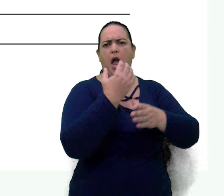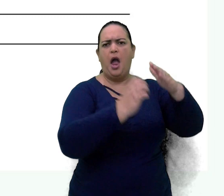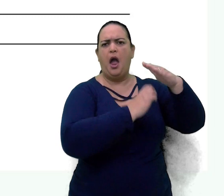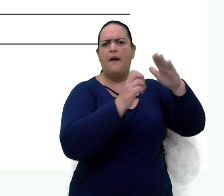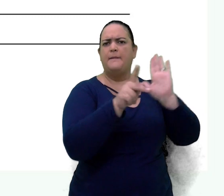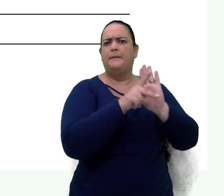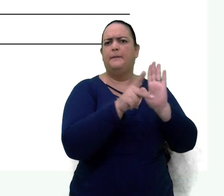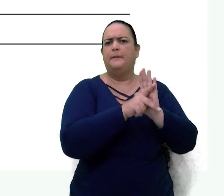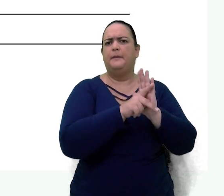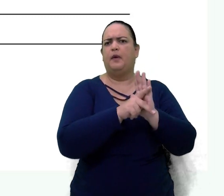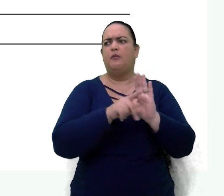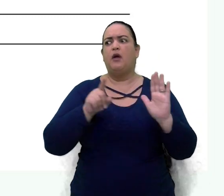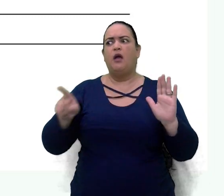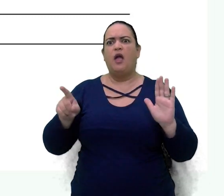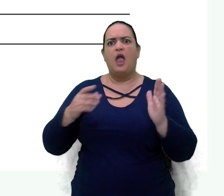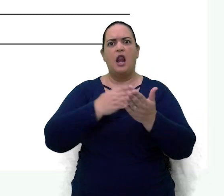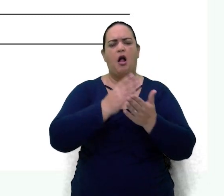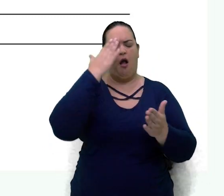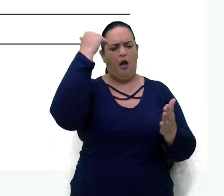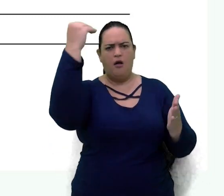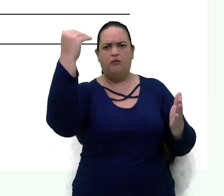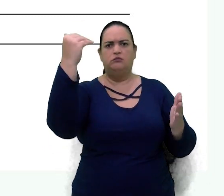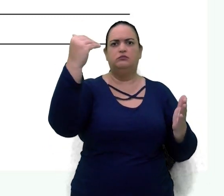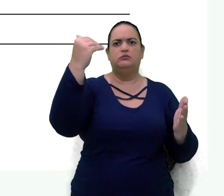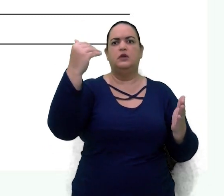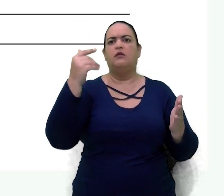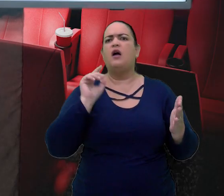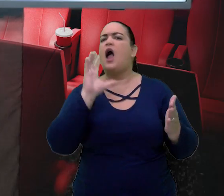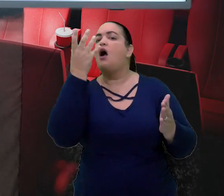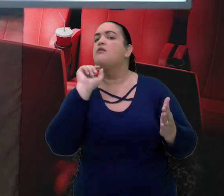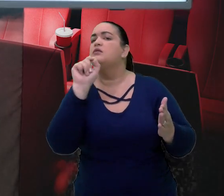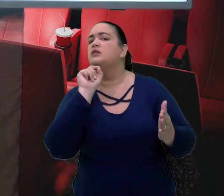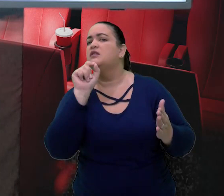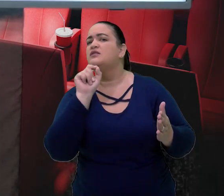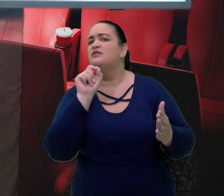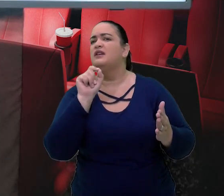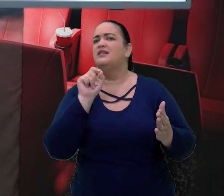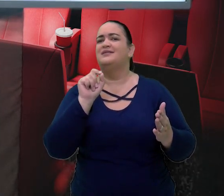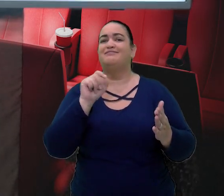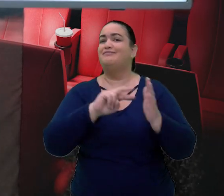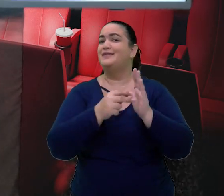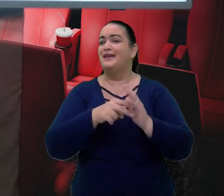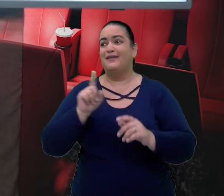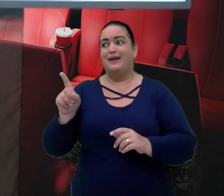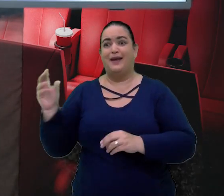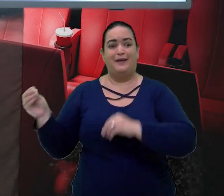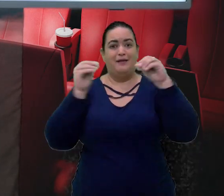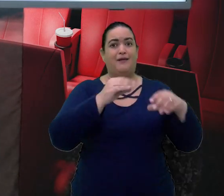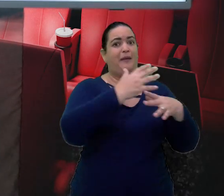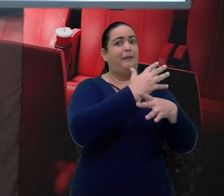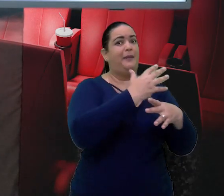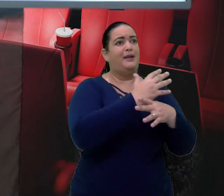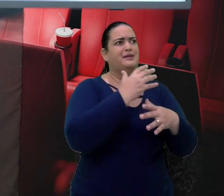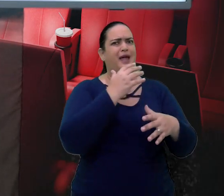ele faz quando ele se torna bem-sucedido? O que acontece com ele? Porque ali ele já não é mais um animal, ele age como se ele fosse